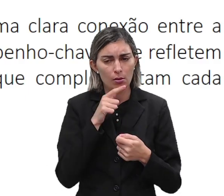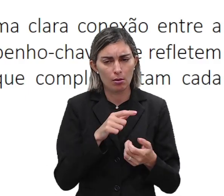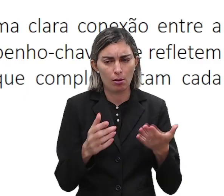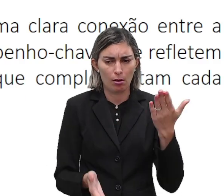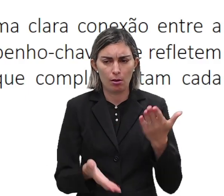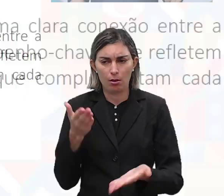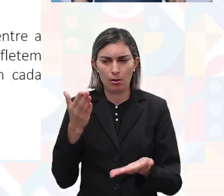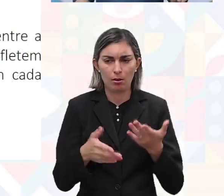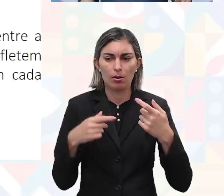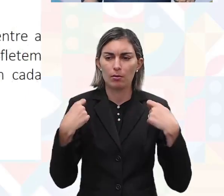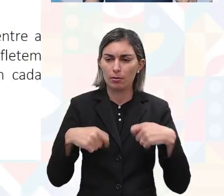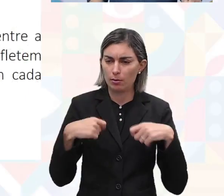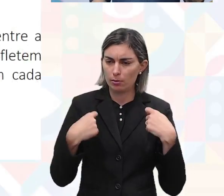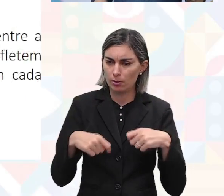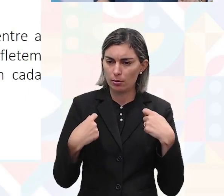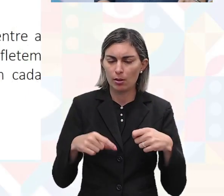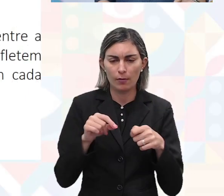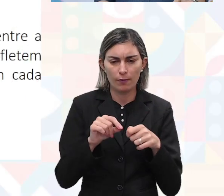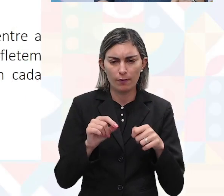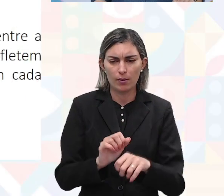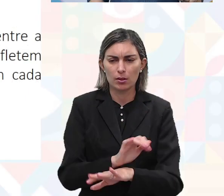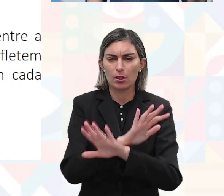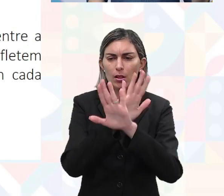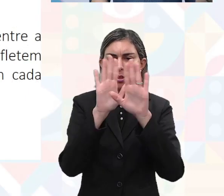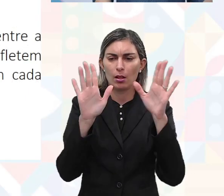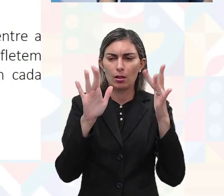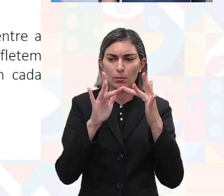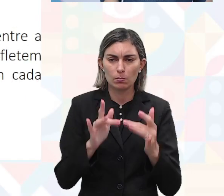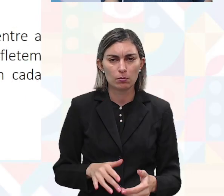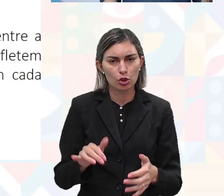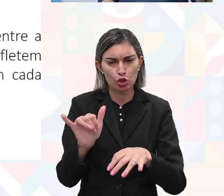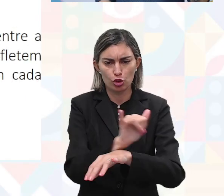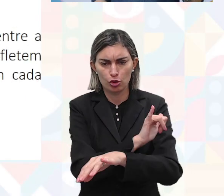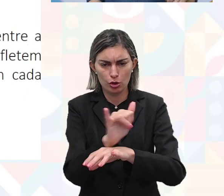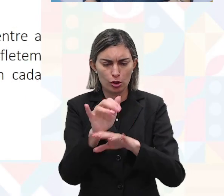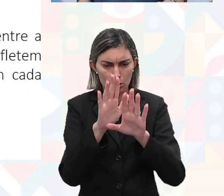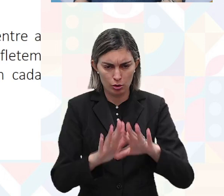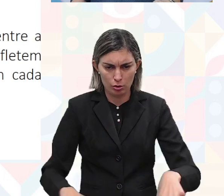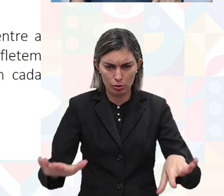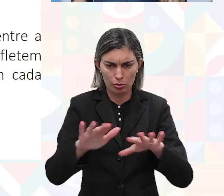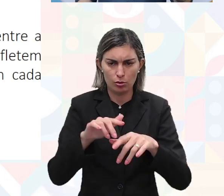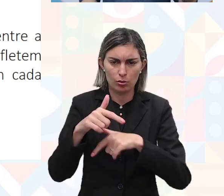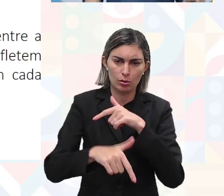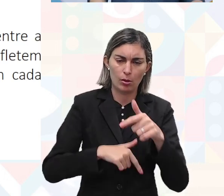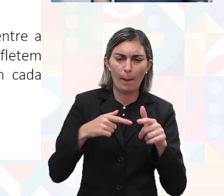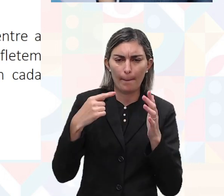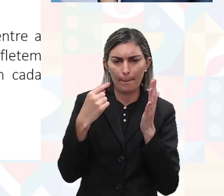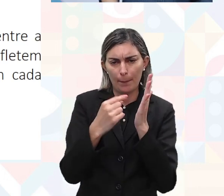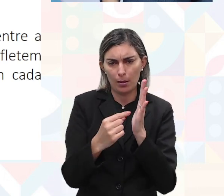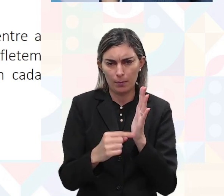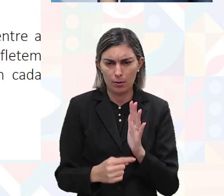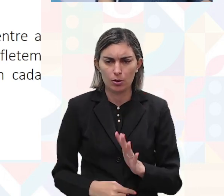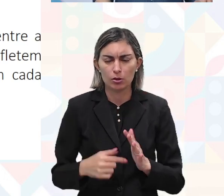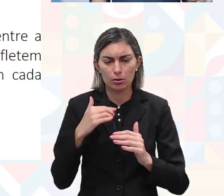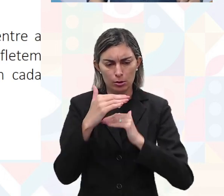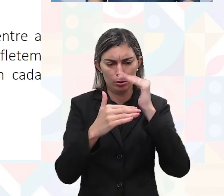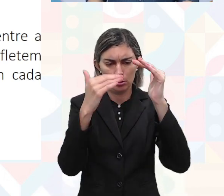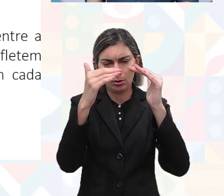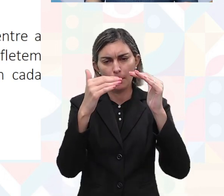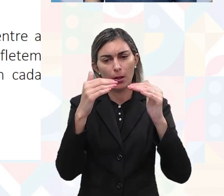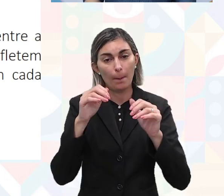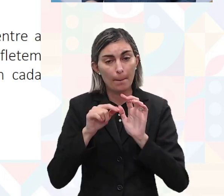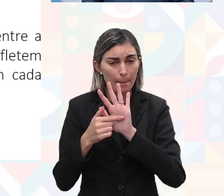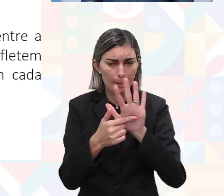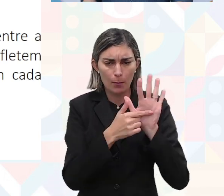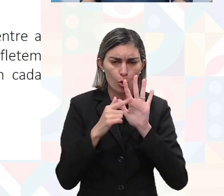equilíbrio, é necessário estabelecer uma clara conexão entre a estratégia geral e a operação, os indicadores de desempenho-chave que refletem